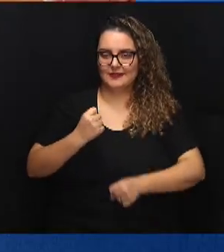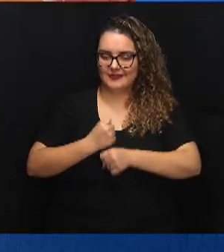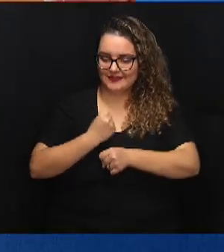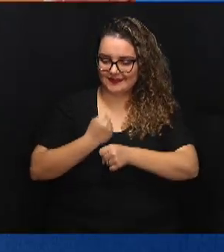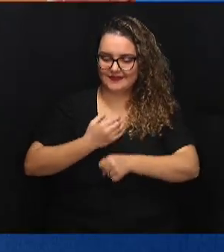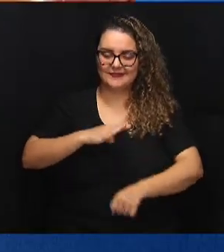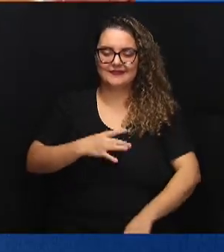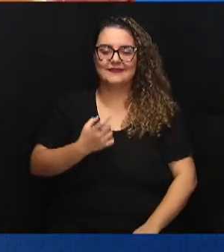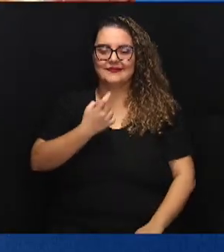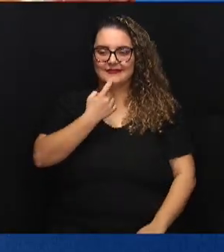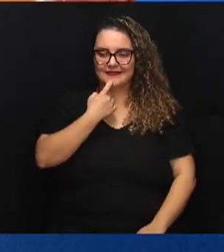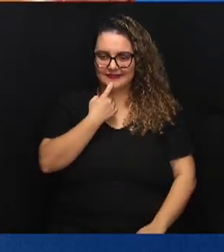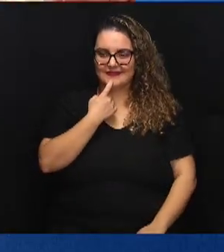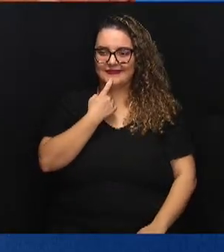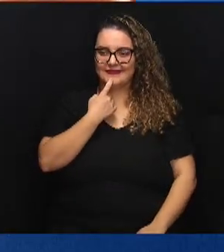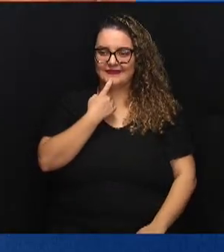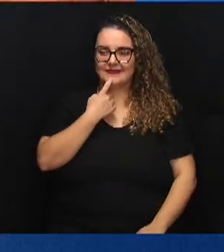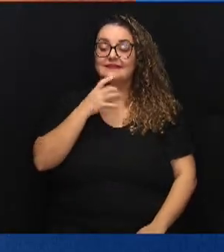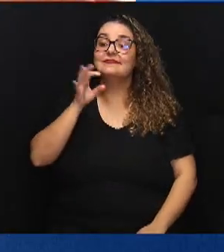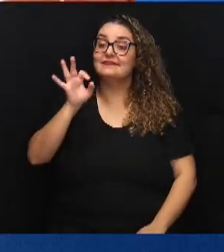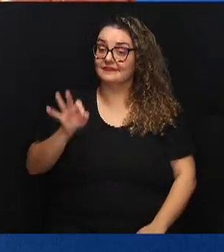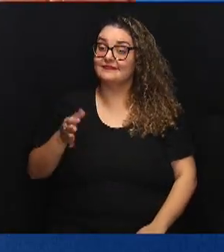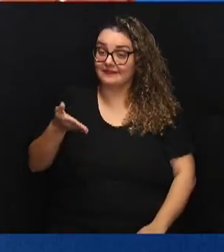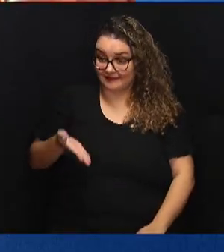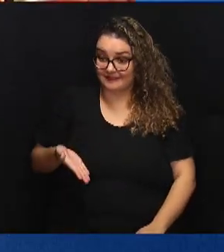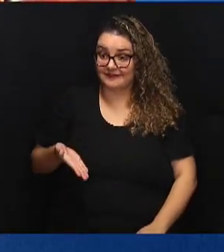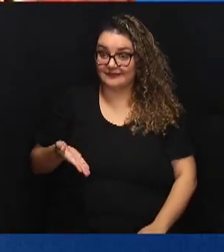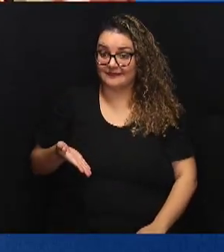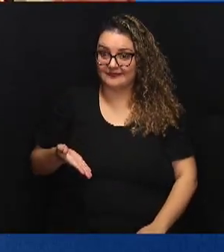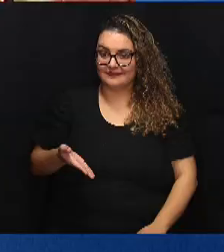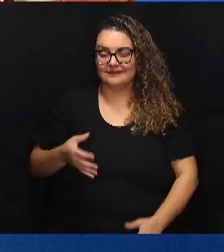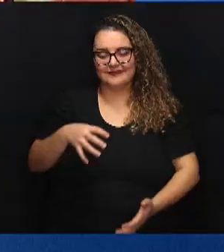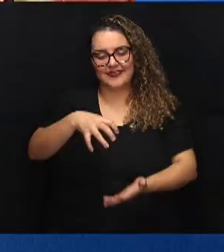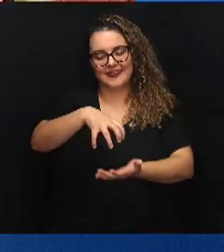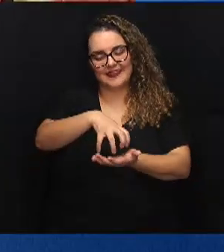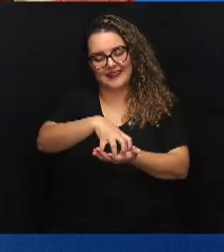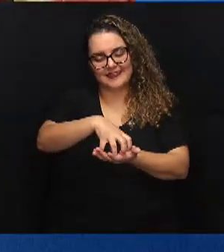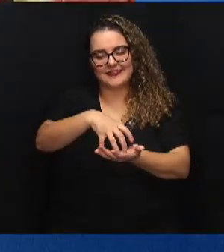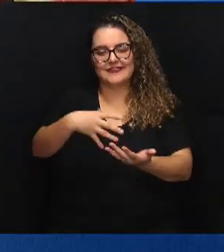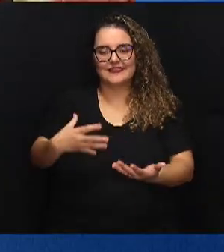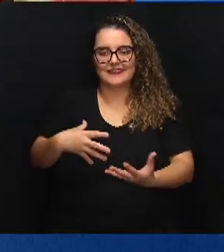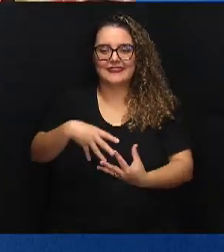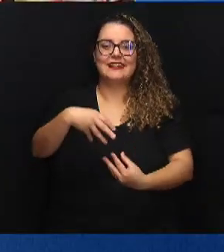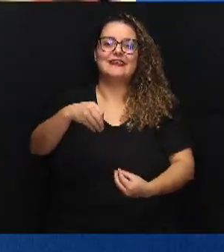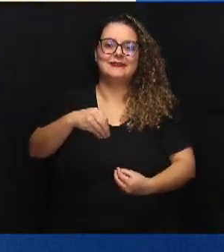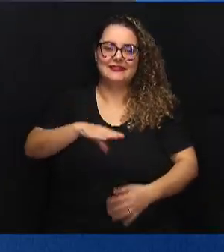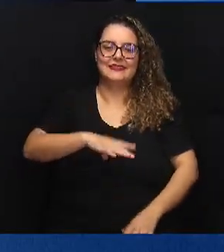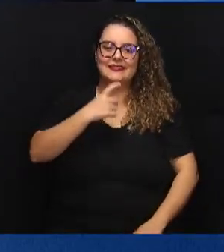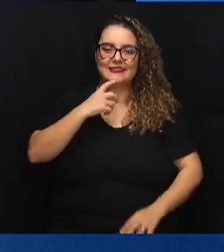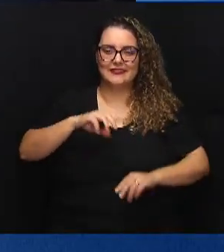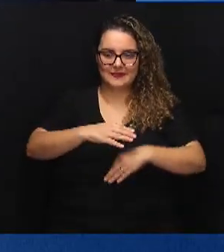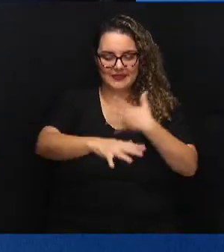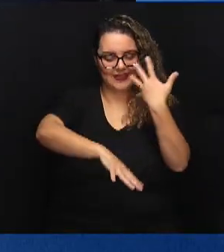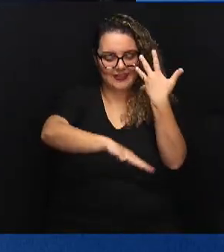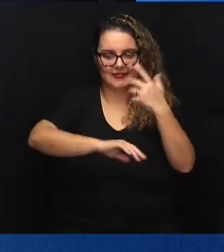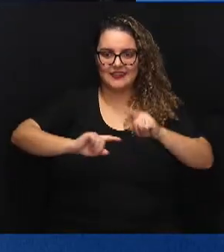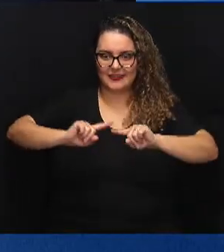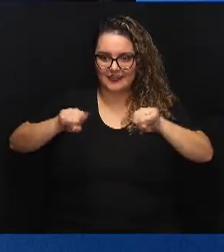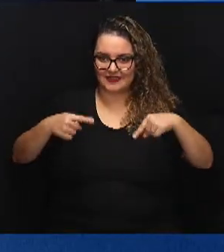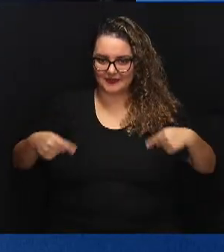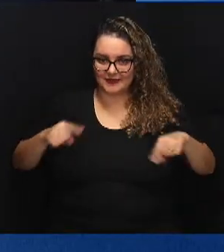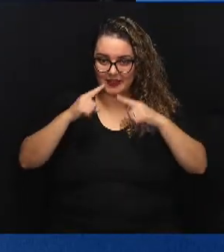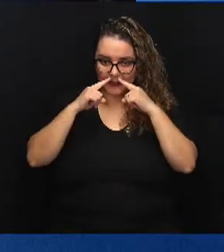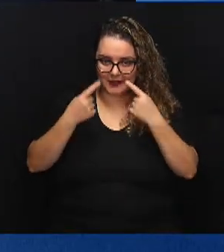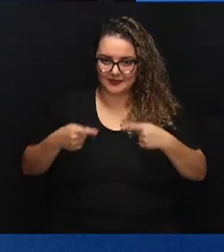da cidade de Campinas, exatamente aqui, ó, no coração de Campinas, a Praça Carlos Gomes. Vocês vão ver